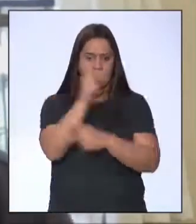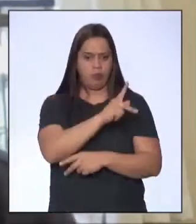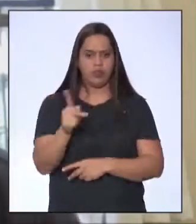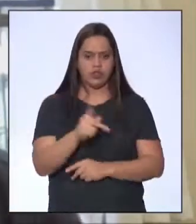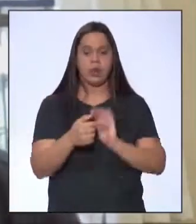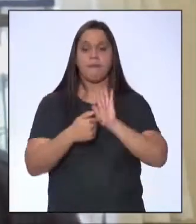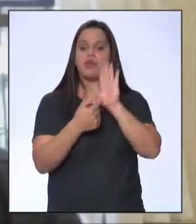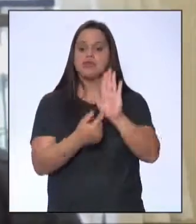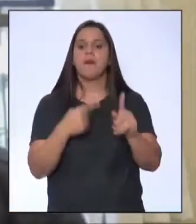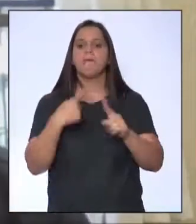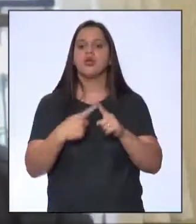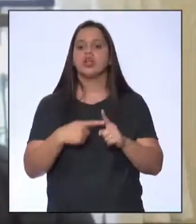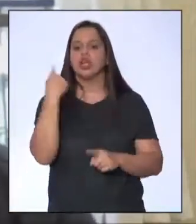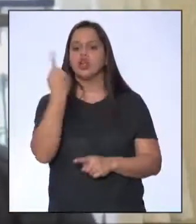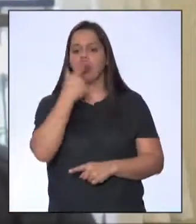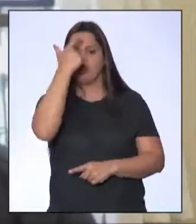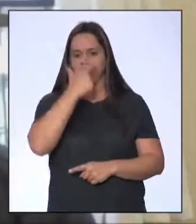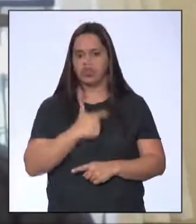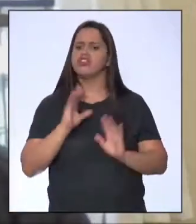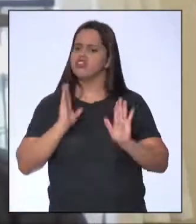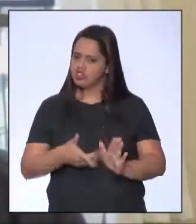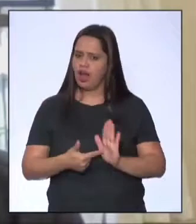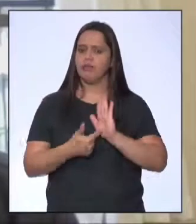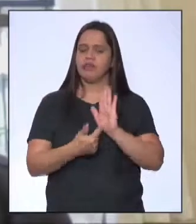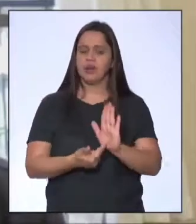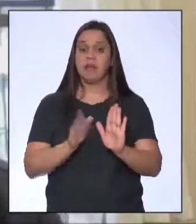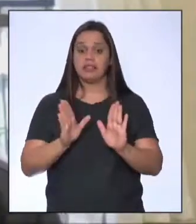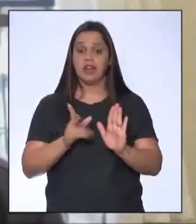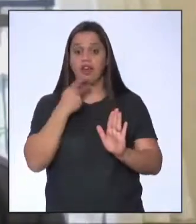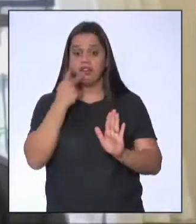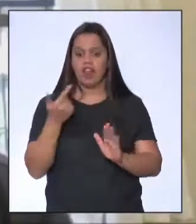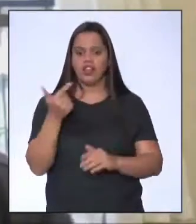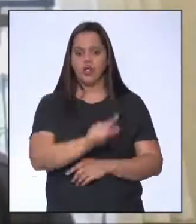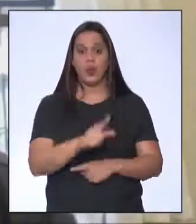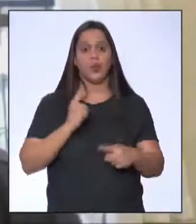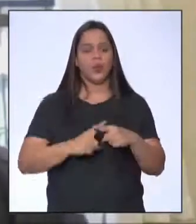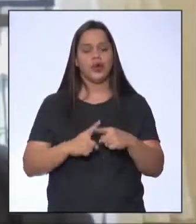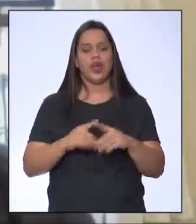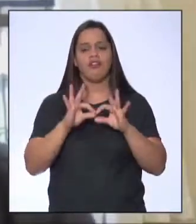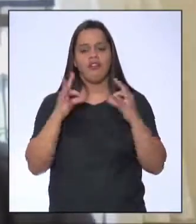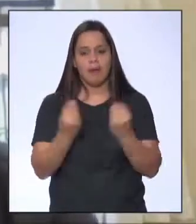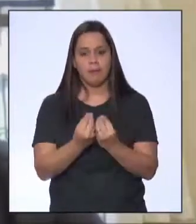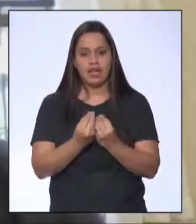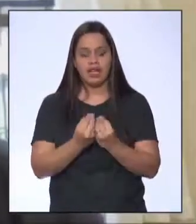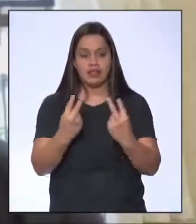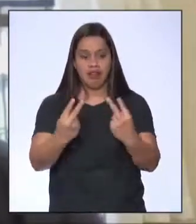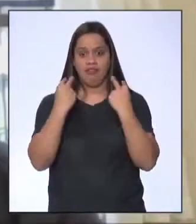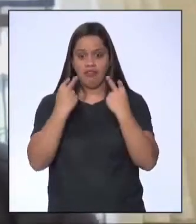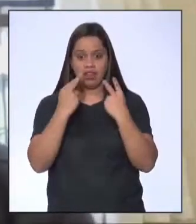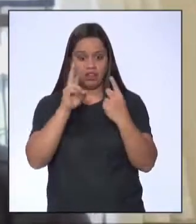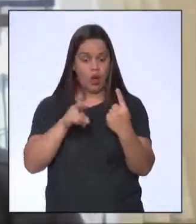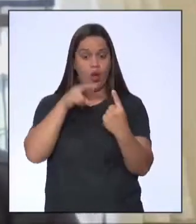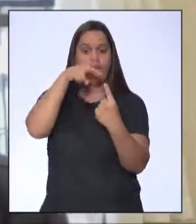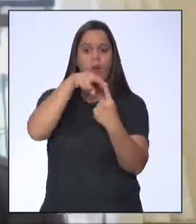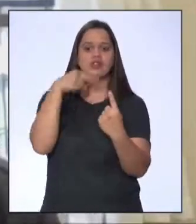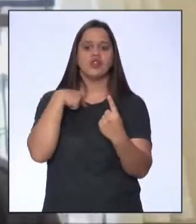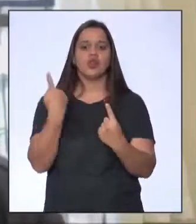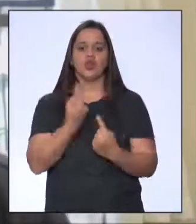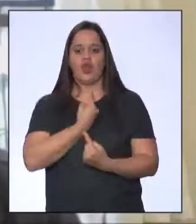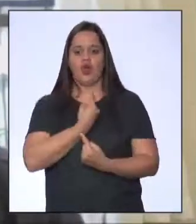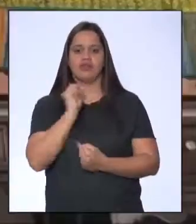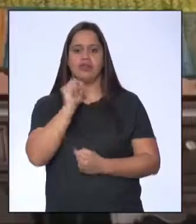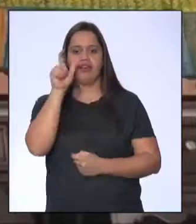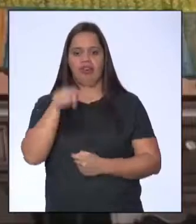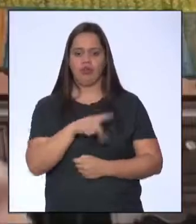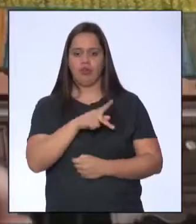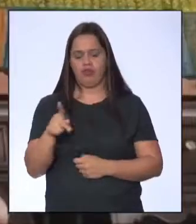por que estamos aqui. Já mostramos, né? Agora reforçar, porque agora a família está reconhecendo muito mais quem somos nós.